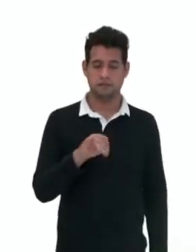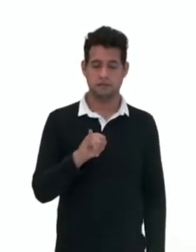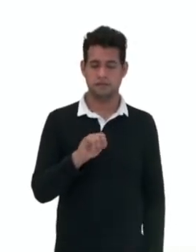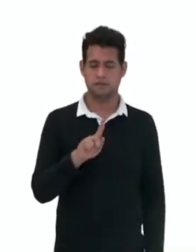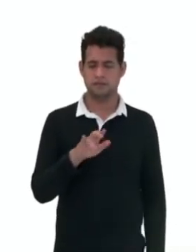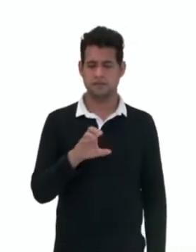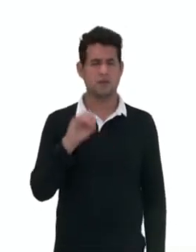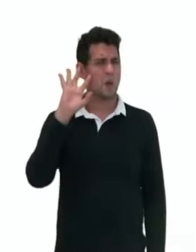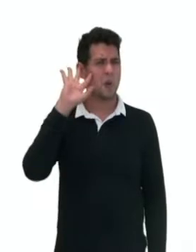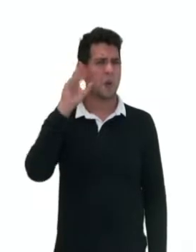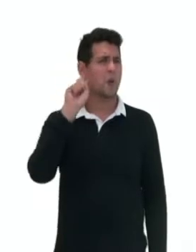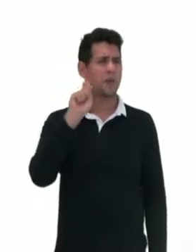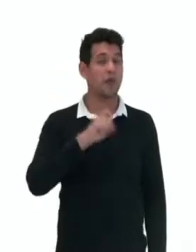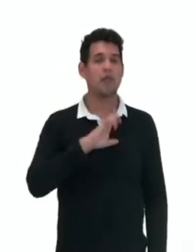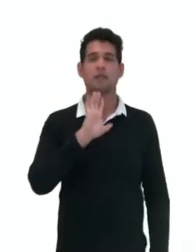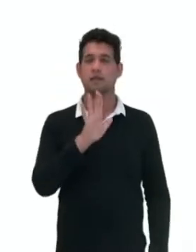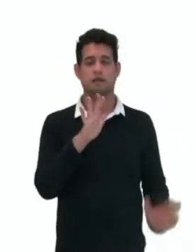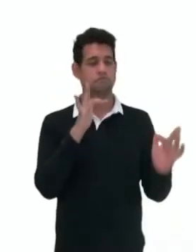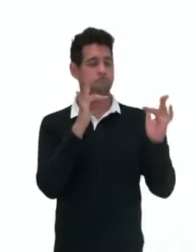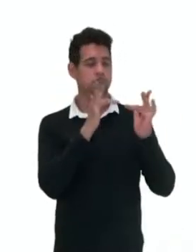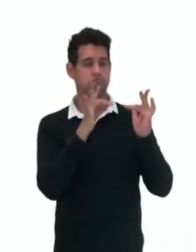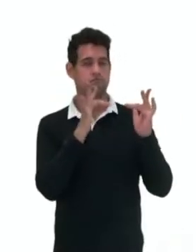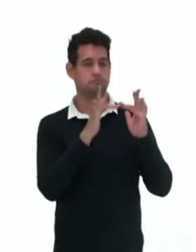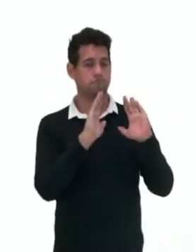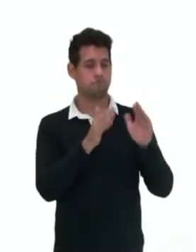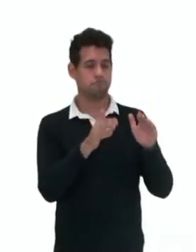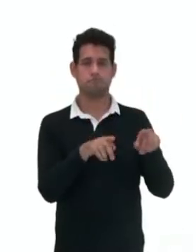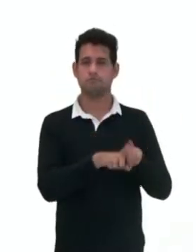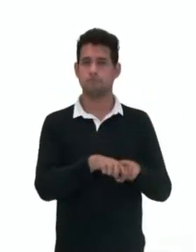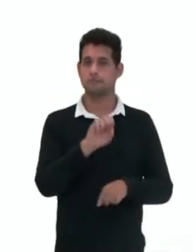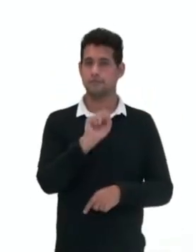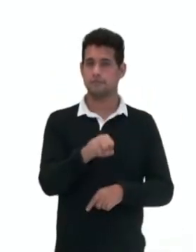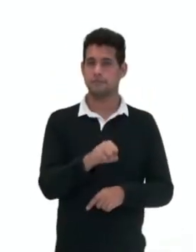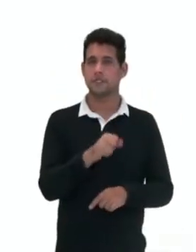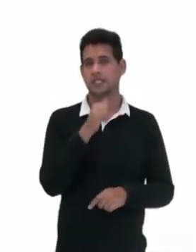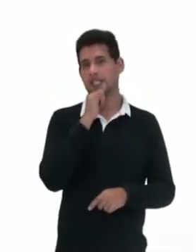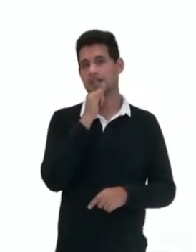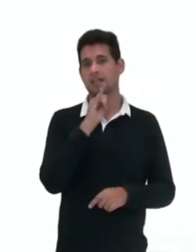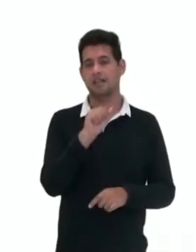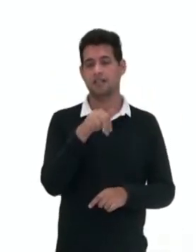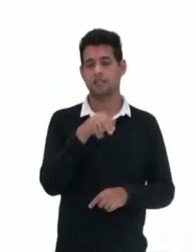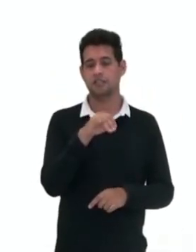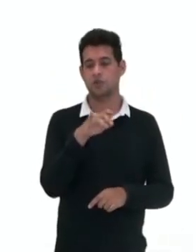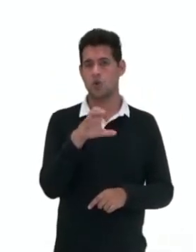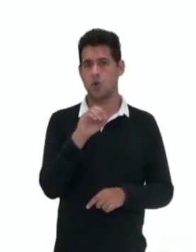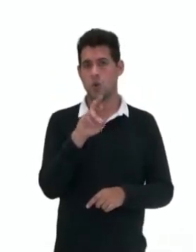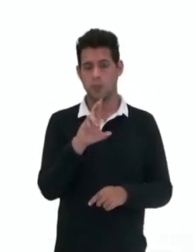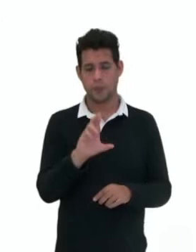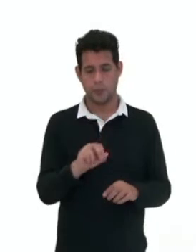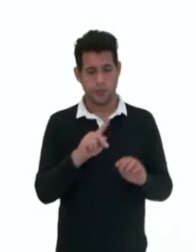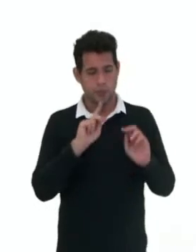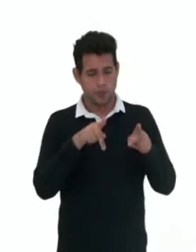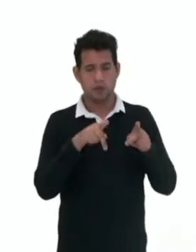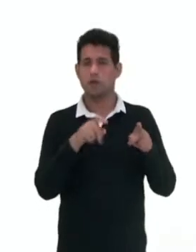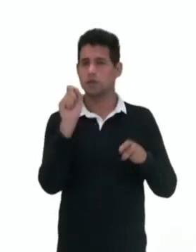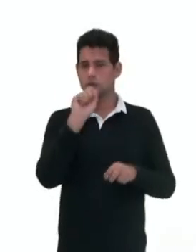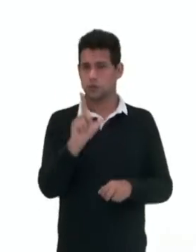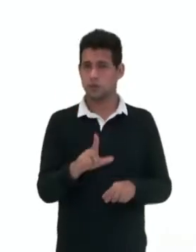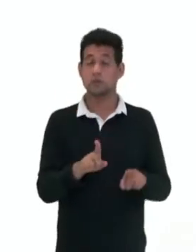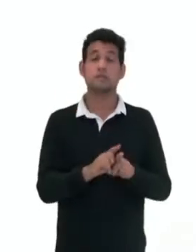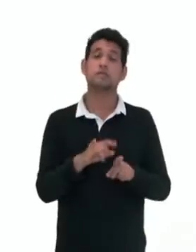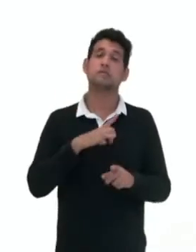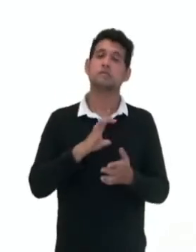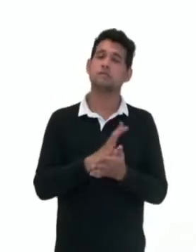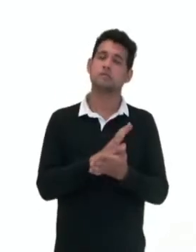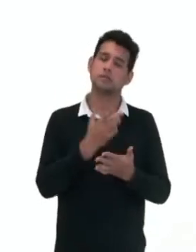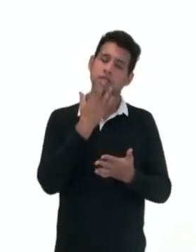que acontece? Ocorre uma ligação, é específica, esse anticorpo é específico a esse azulzinho aqui. Se tivesse